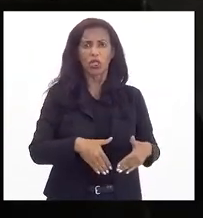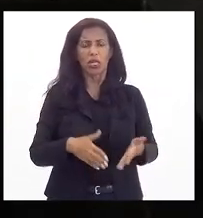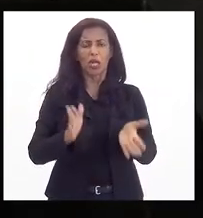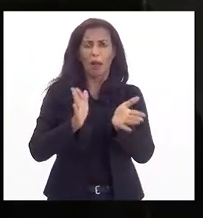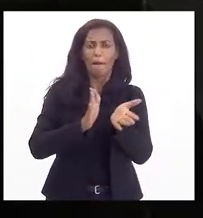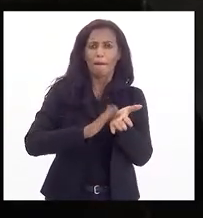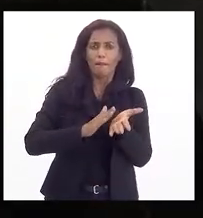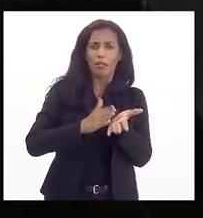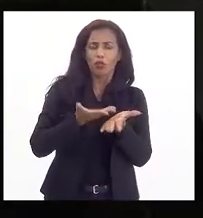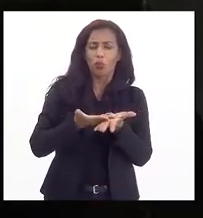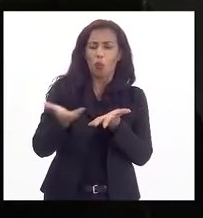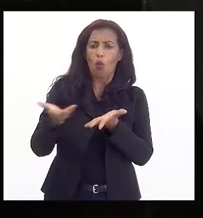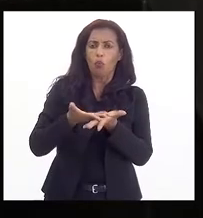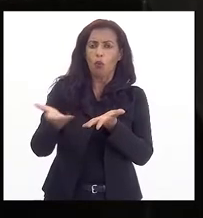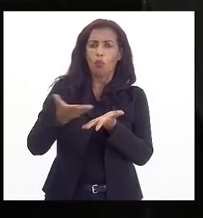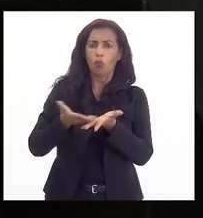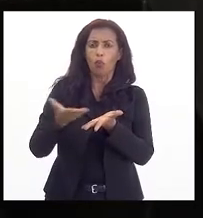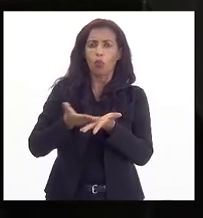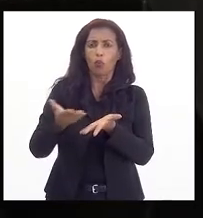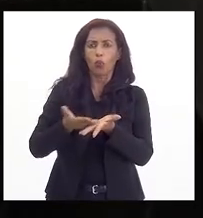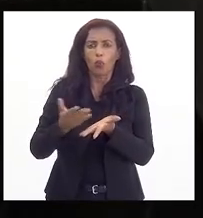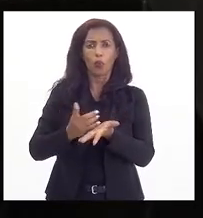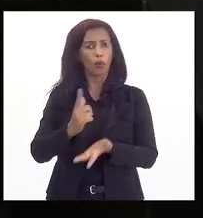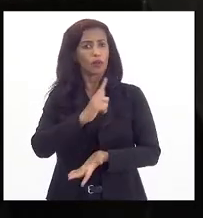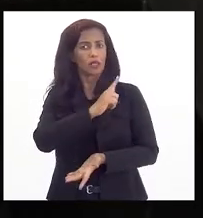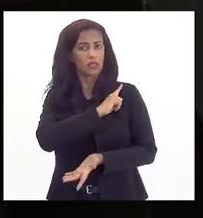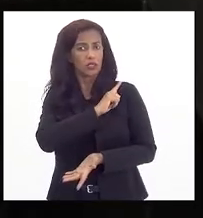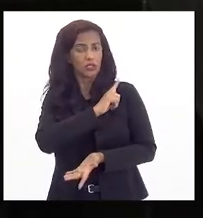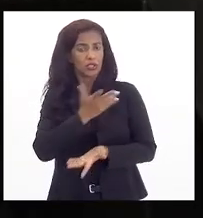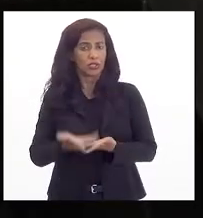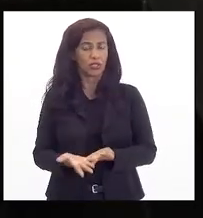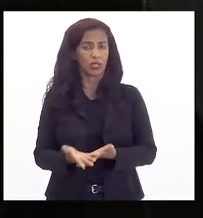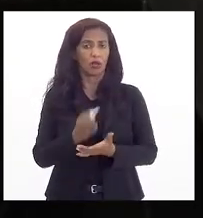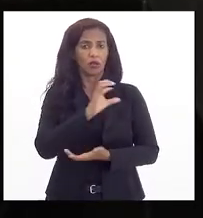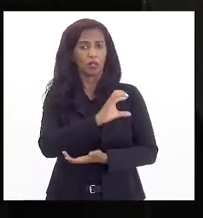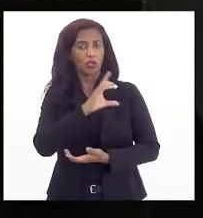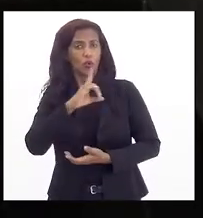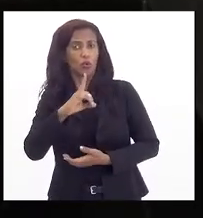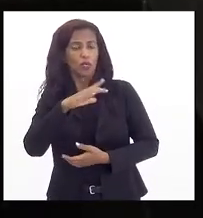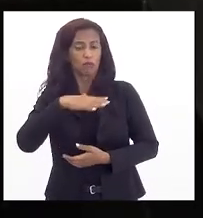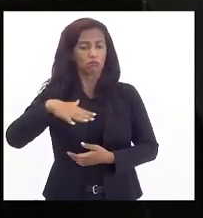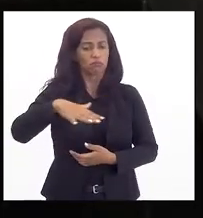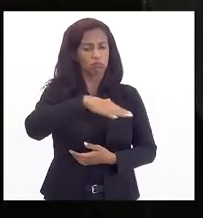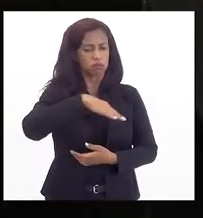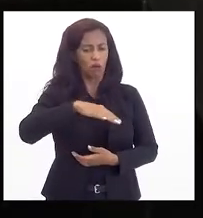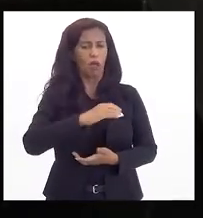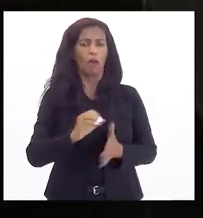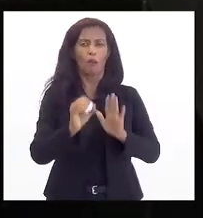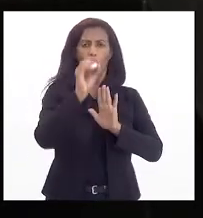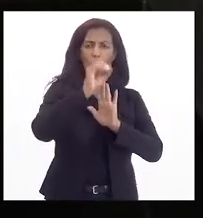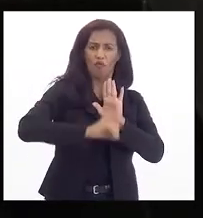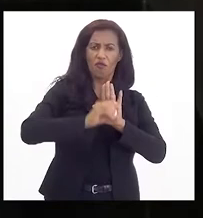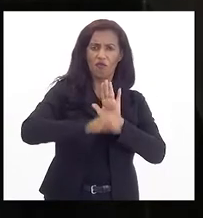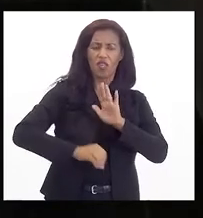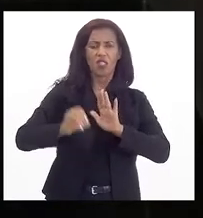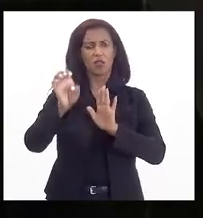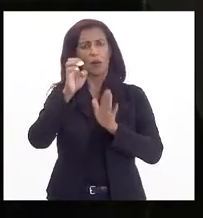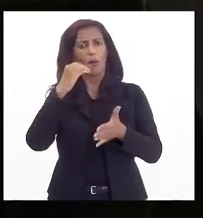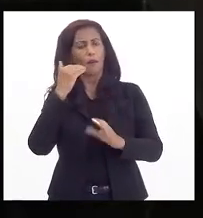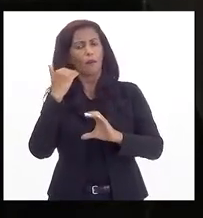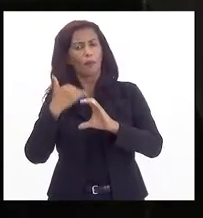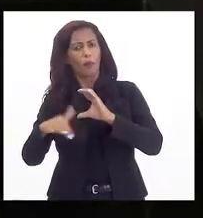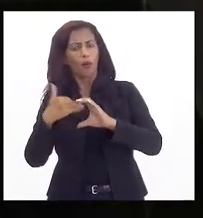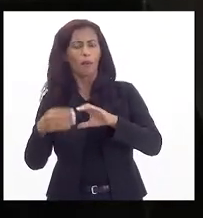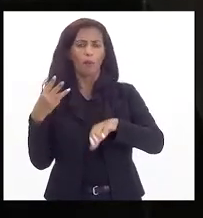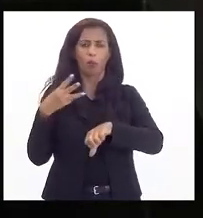demandas burocráticas dos órgãos gestores da secretaria, das coordenações regionais, recebem por ofício, recebem por e-mail, recebem